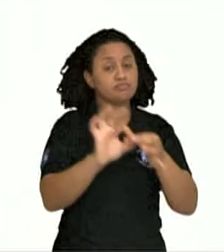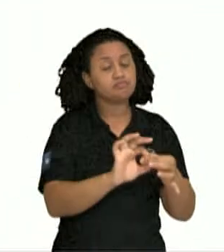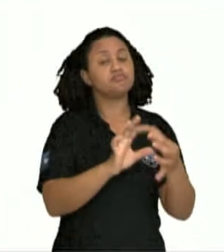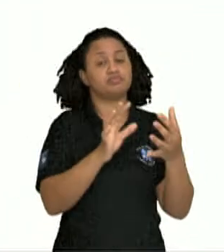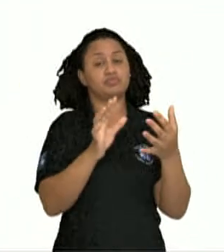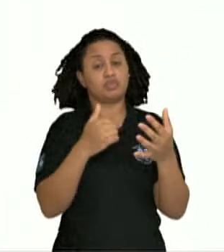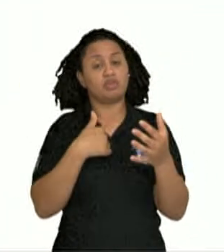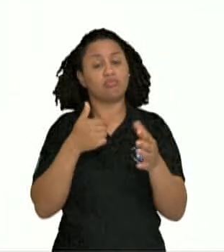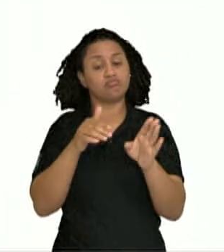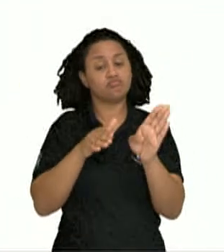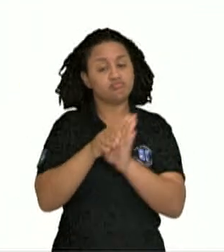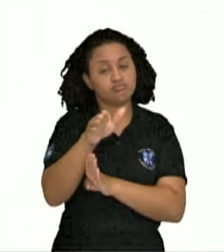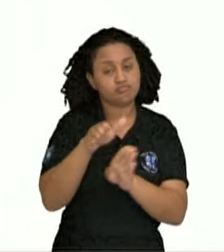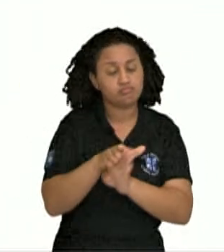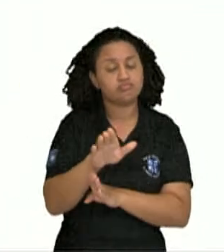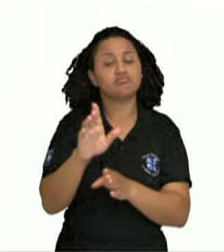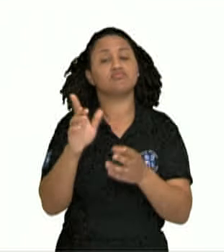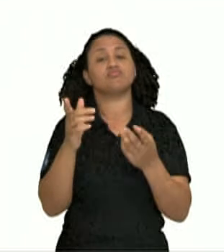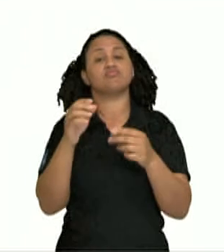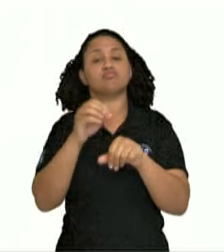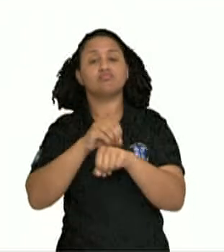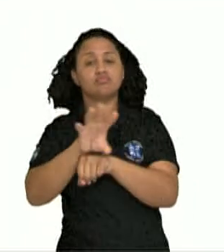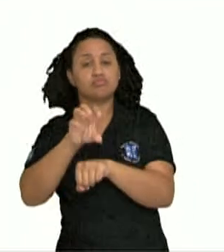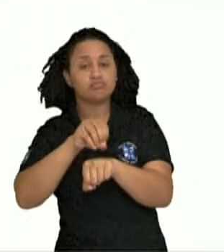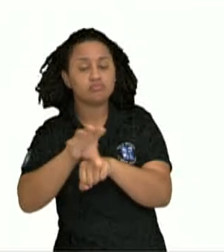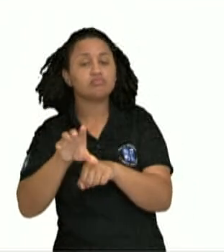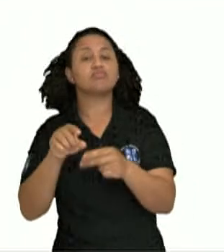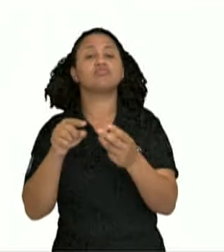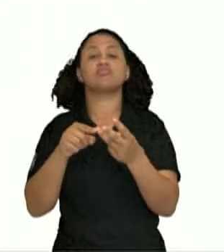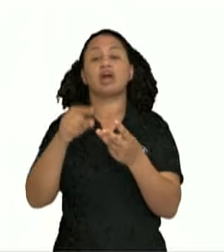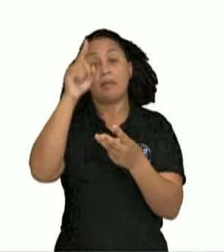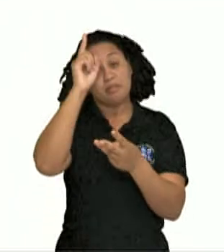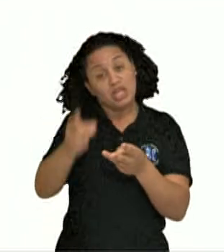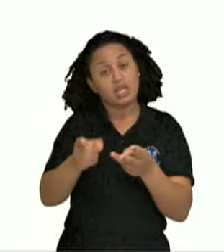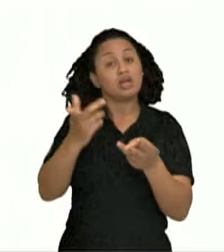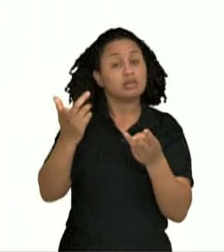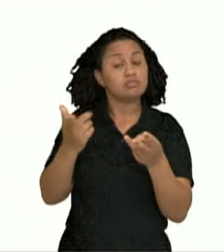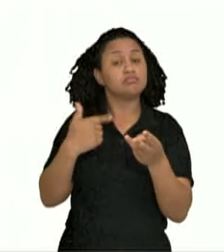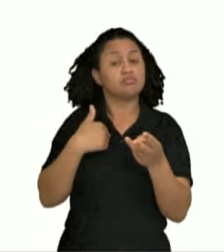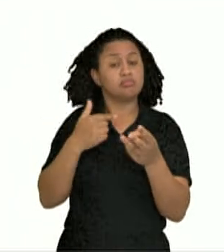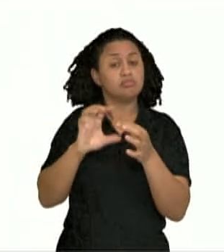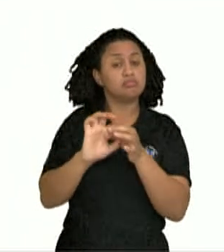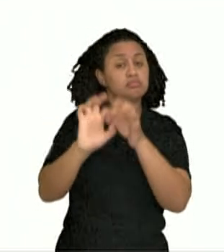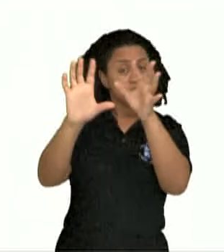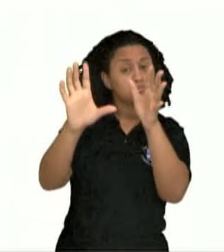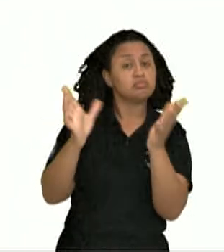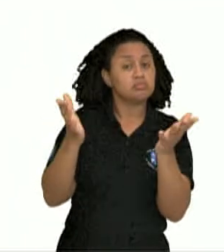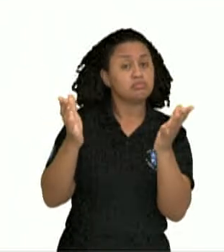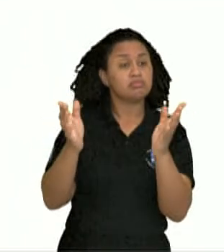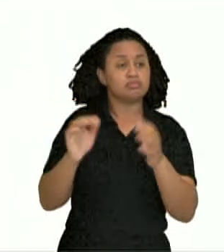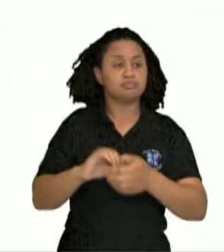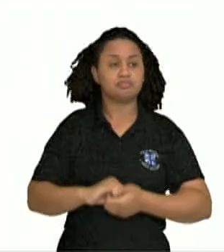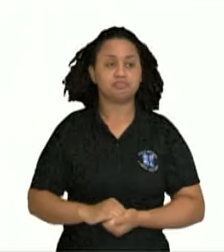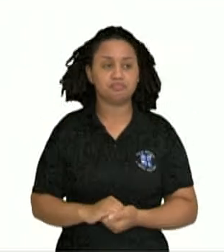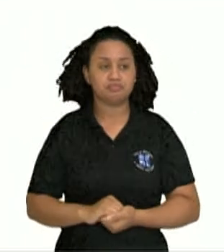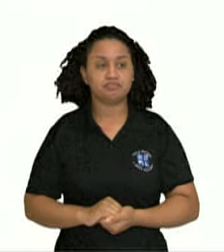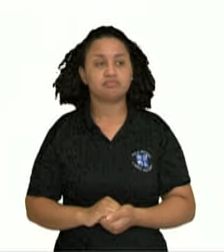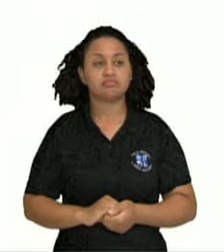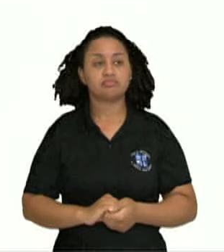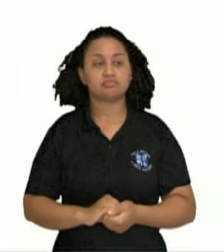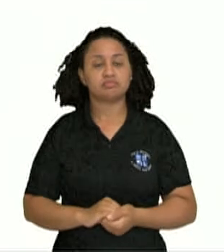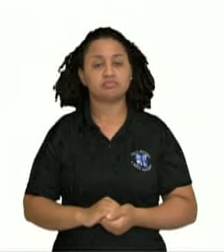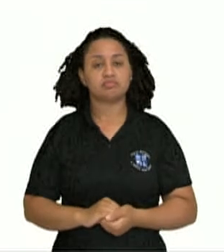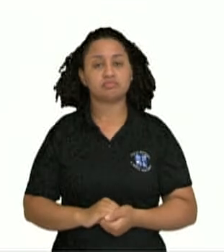para instruir, para aconselhar, para ordenar, permitir e rogar. Então, modo